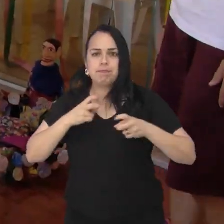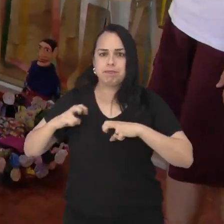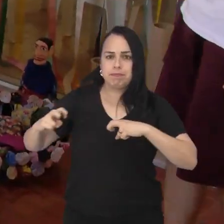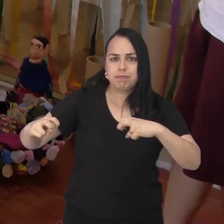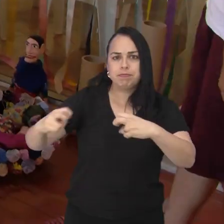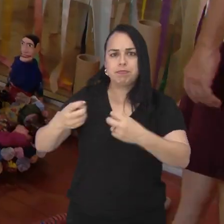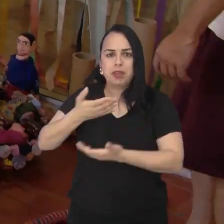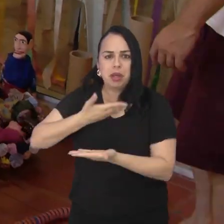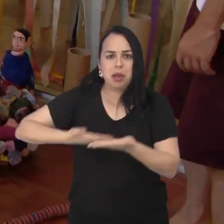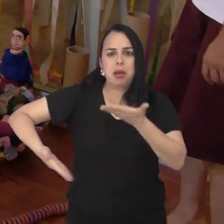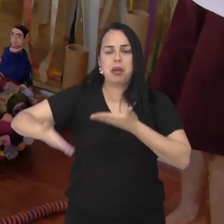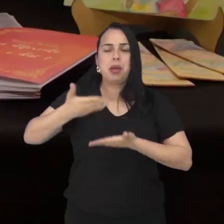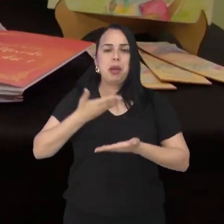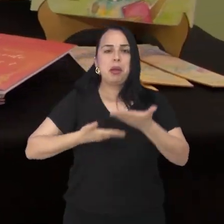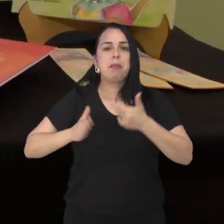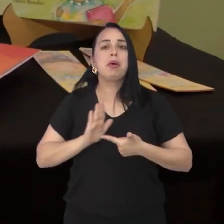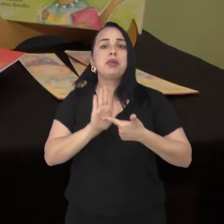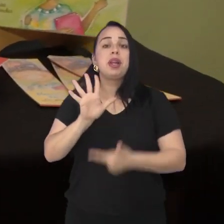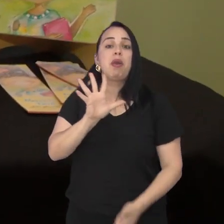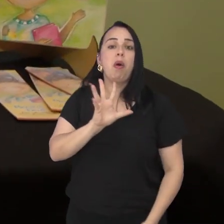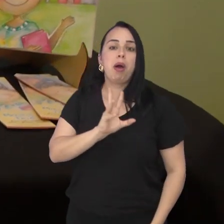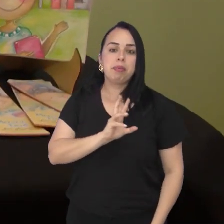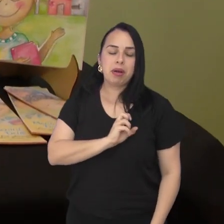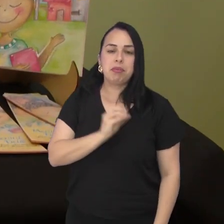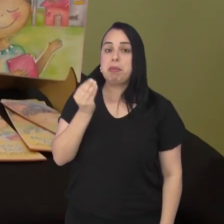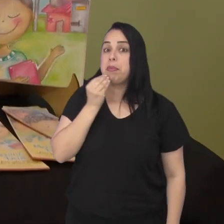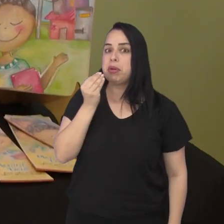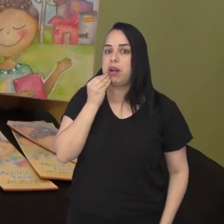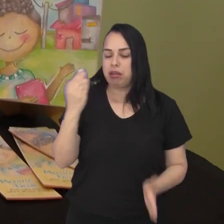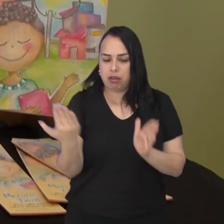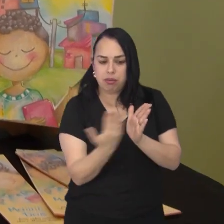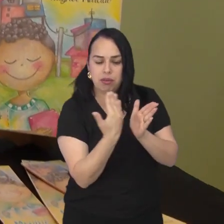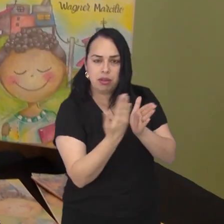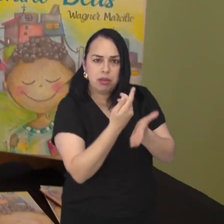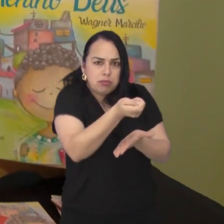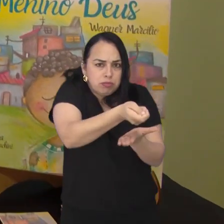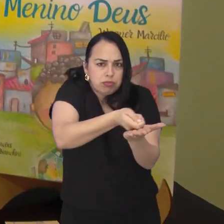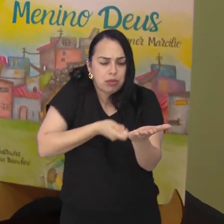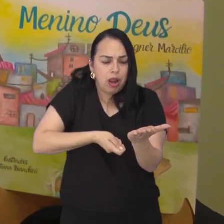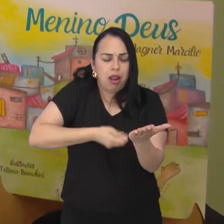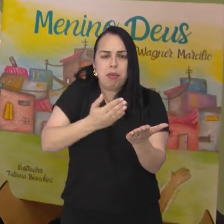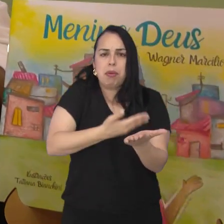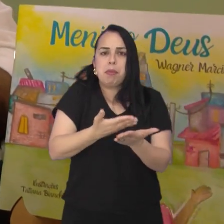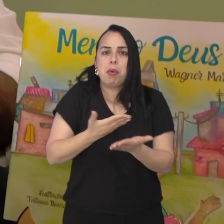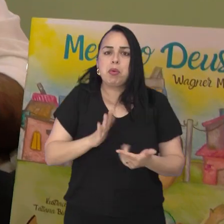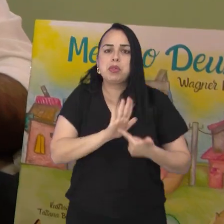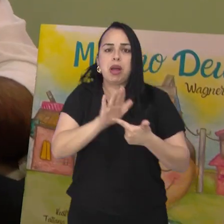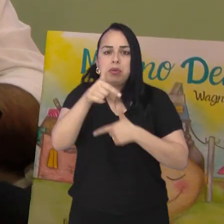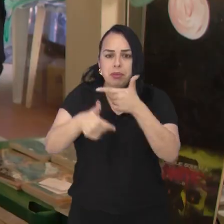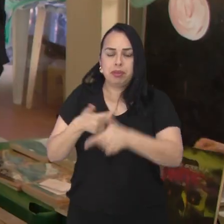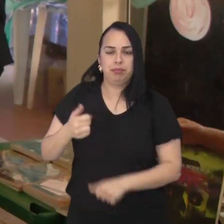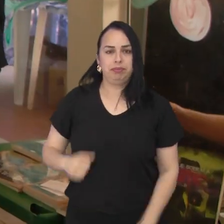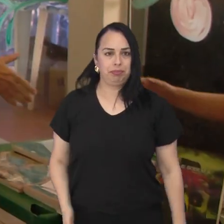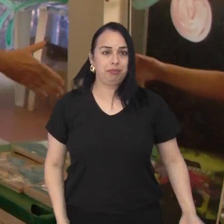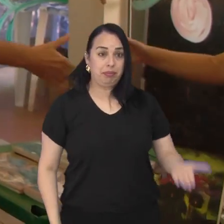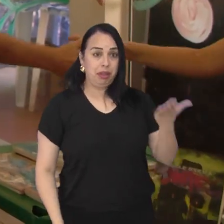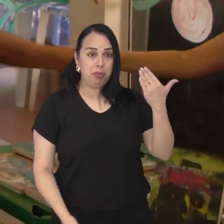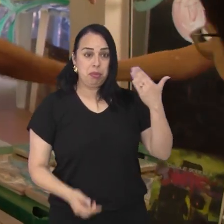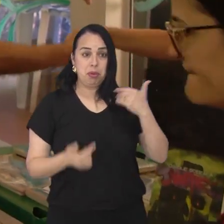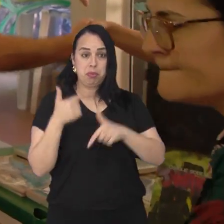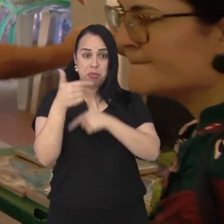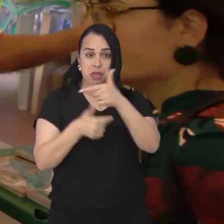diferentes perspectivas do amor. Oportunidade também para escritores da cidade mostrarem seus trabalhos. Comecei